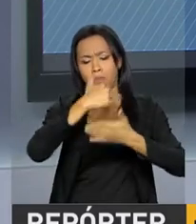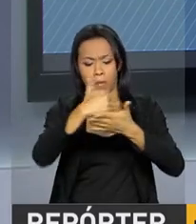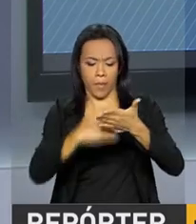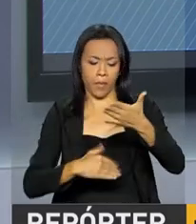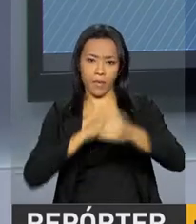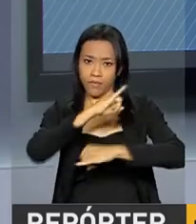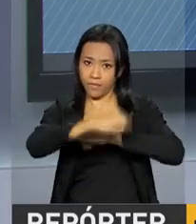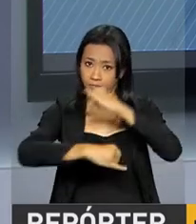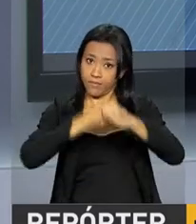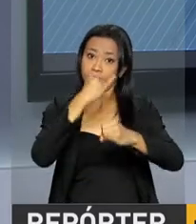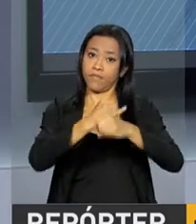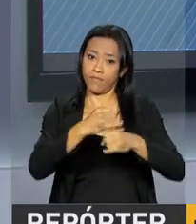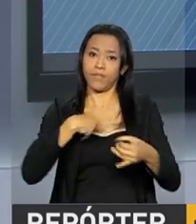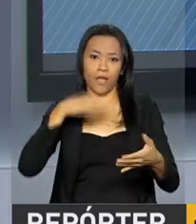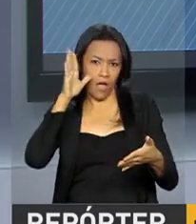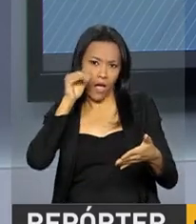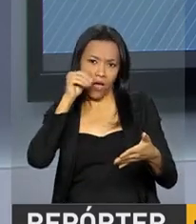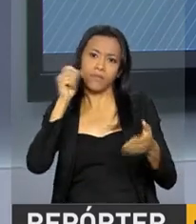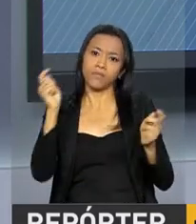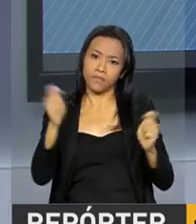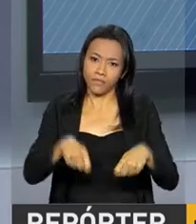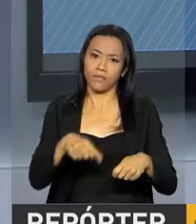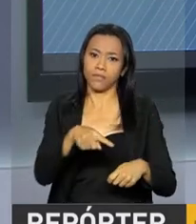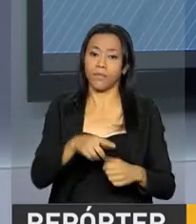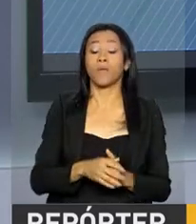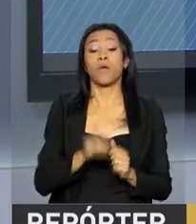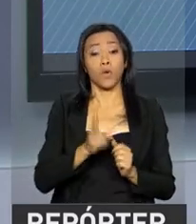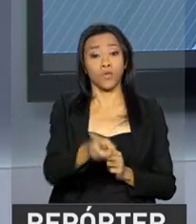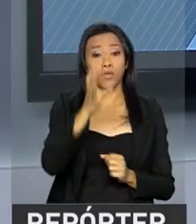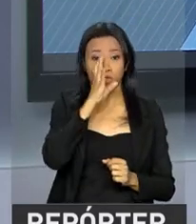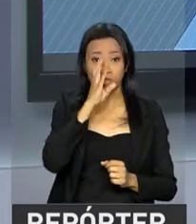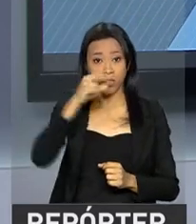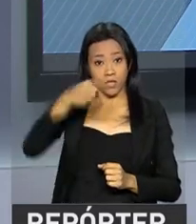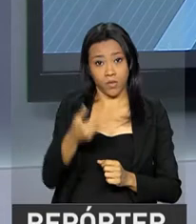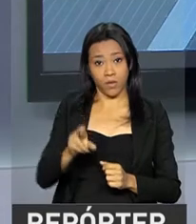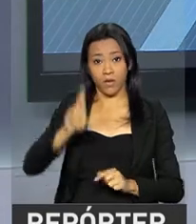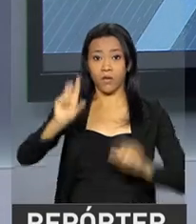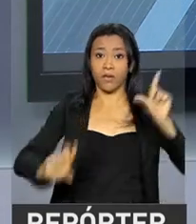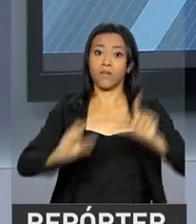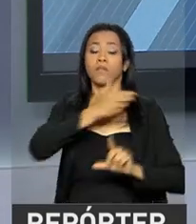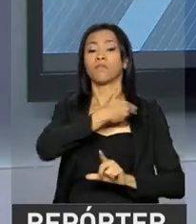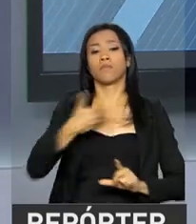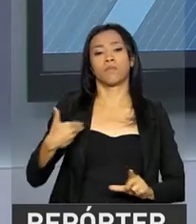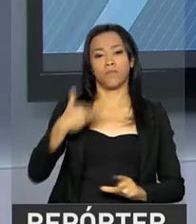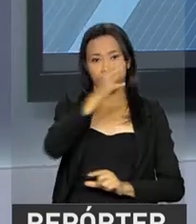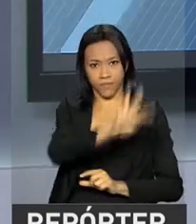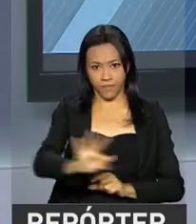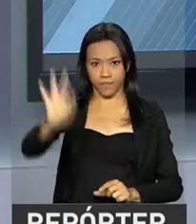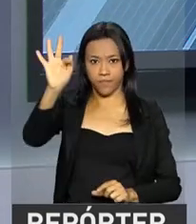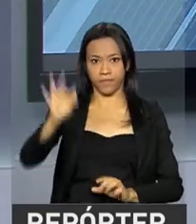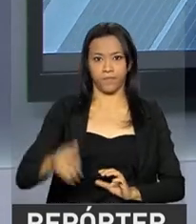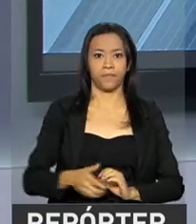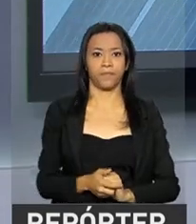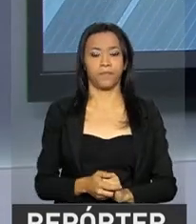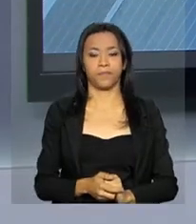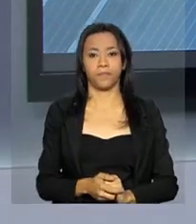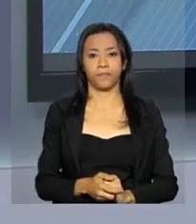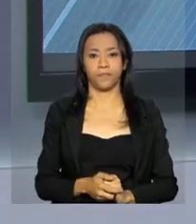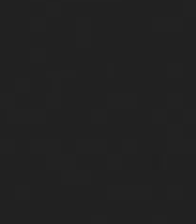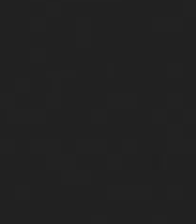disponível na página da nbr na internet continue com a gente na nbr a tv do governo federal